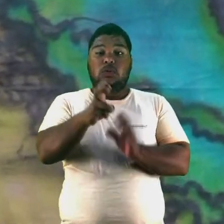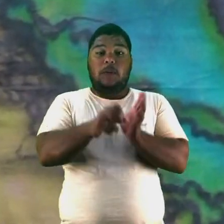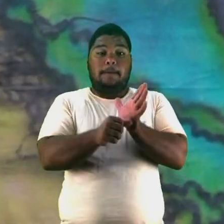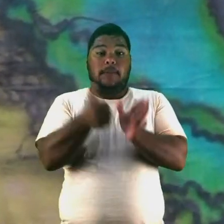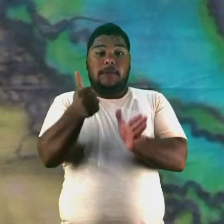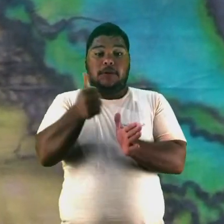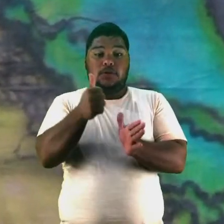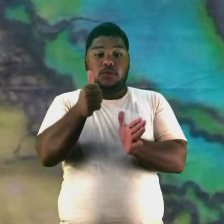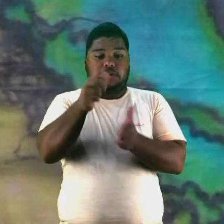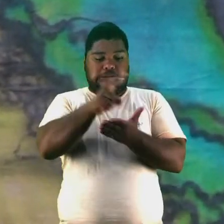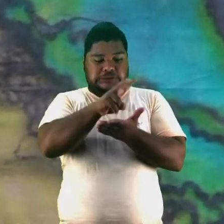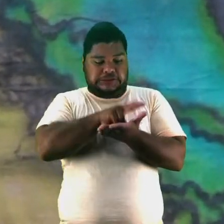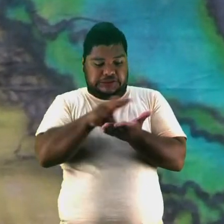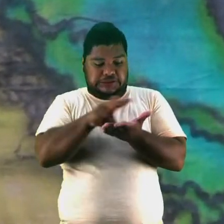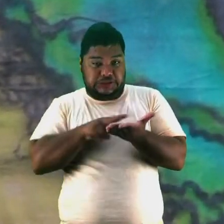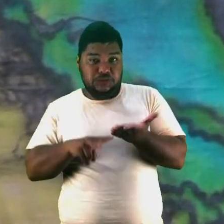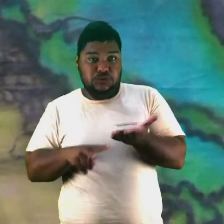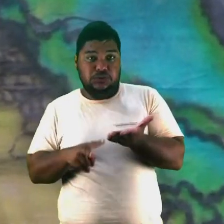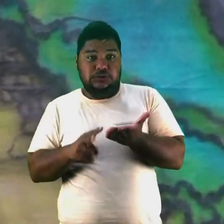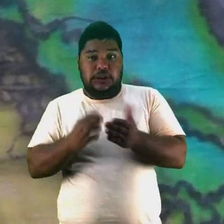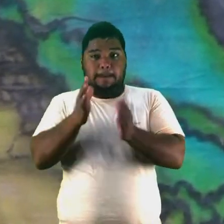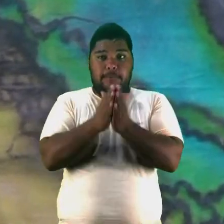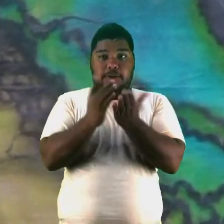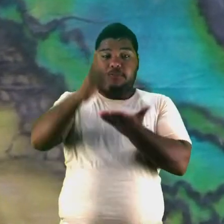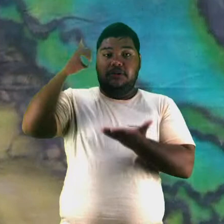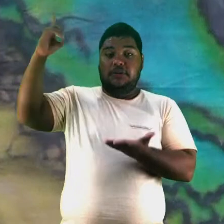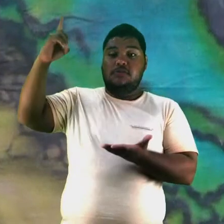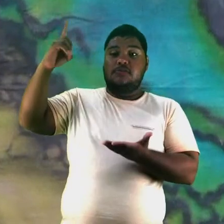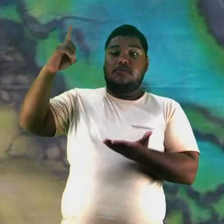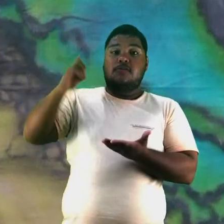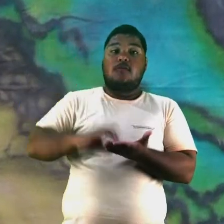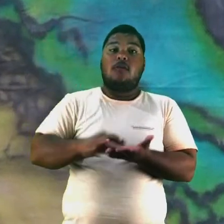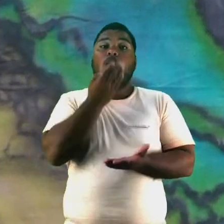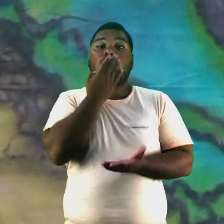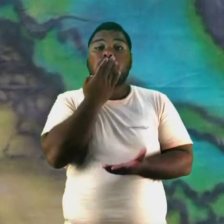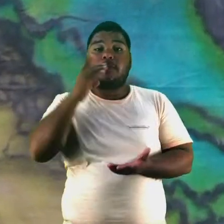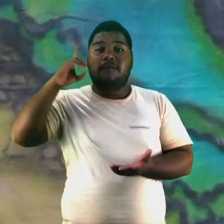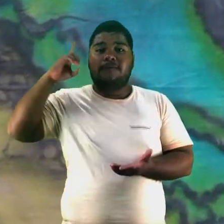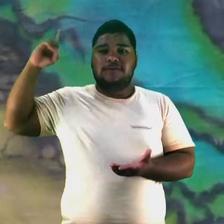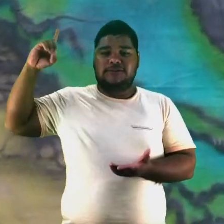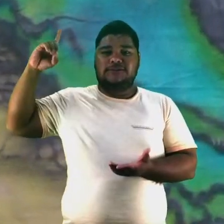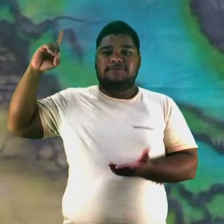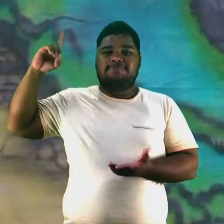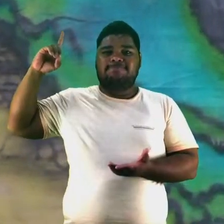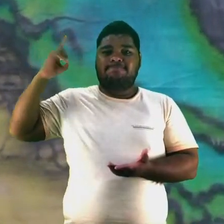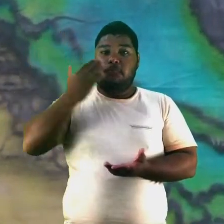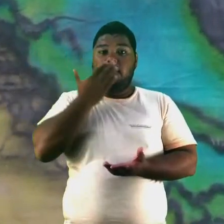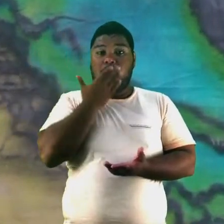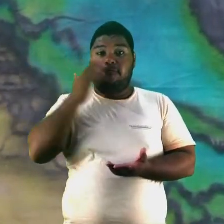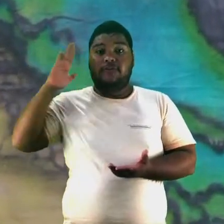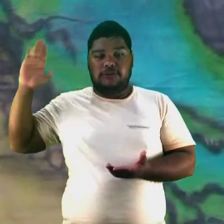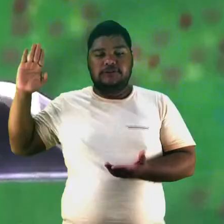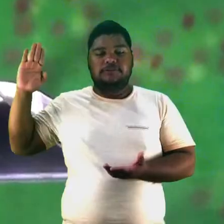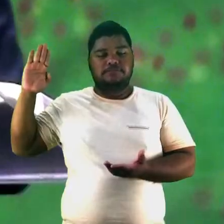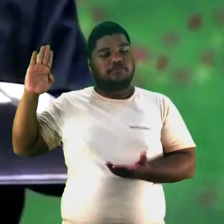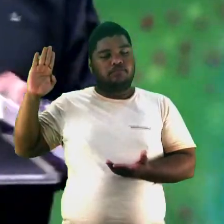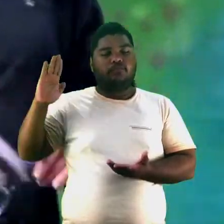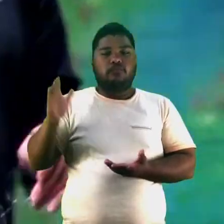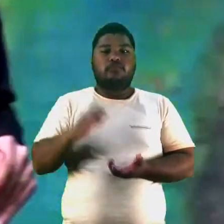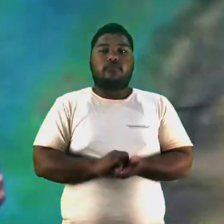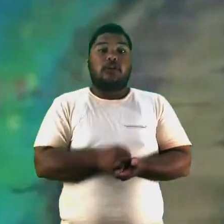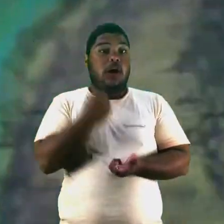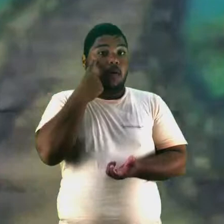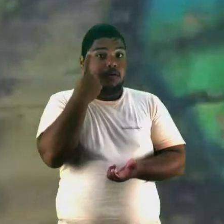escritos, que eram livros históricos, e os profetas. E ele havia aprendido, mas olha só que é